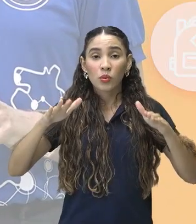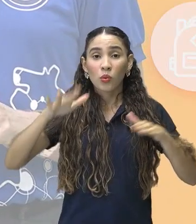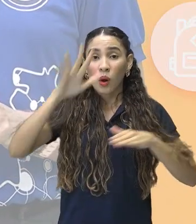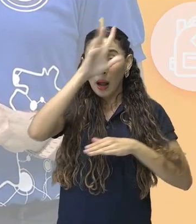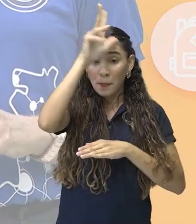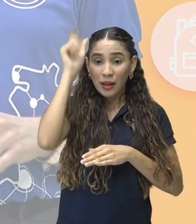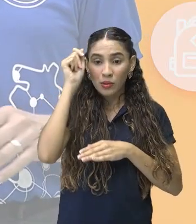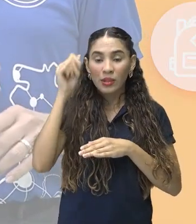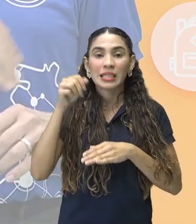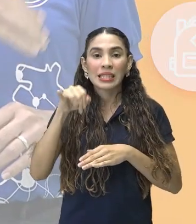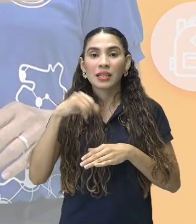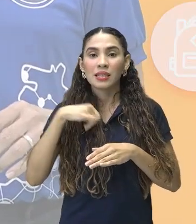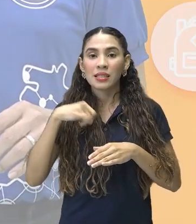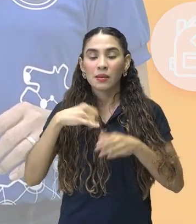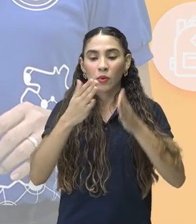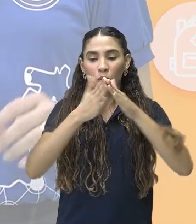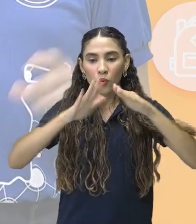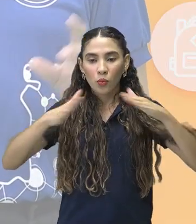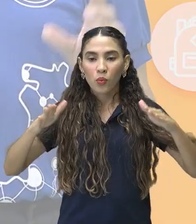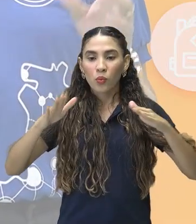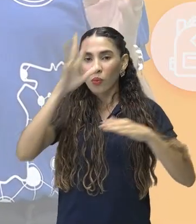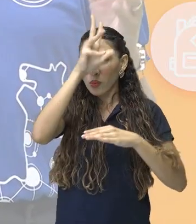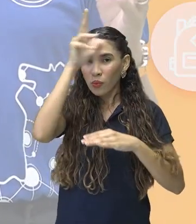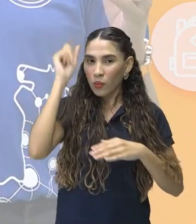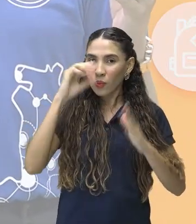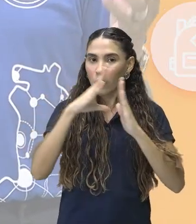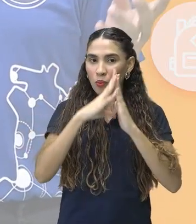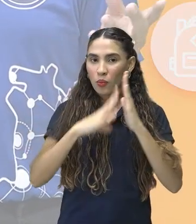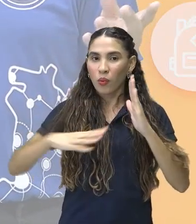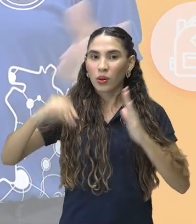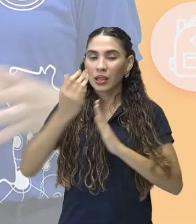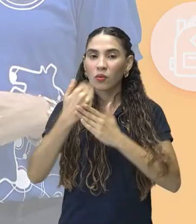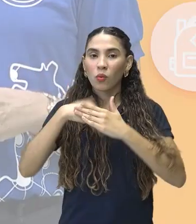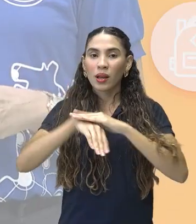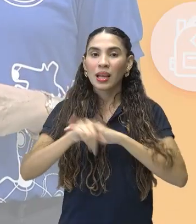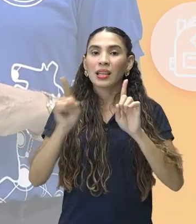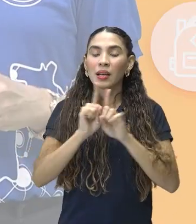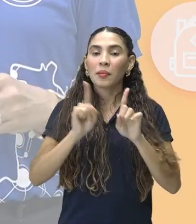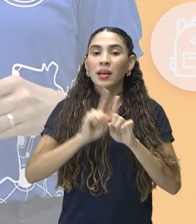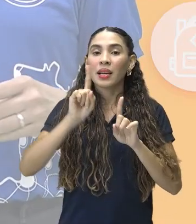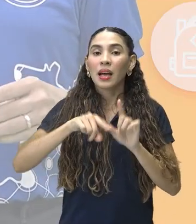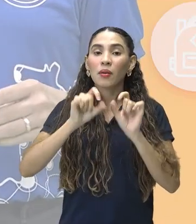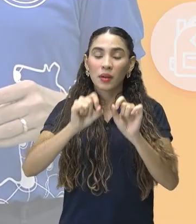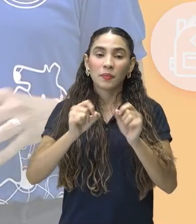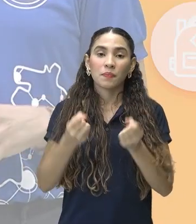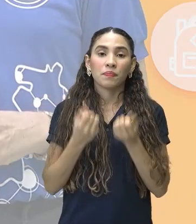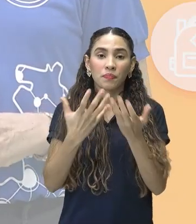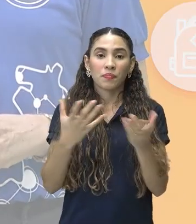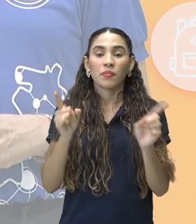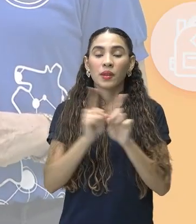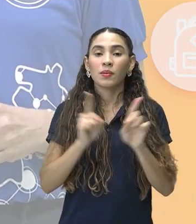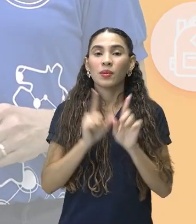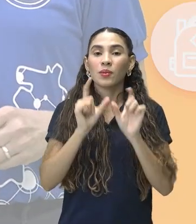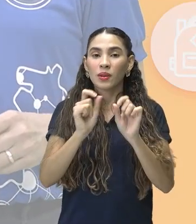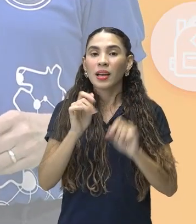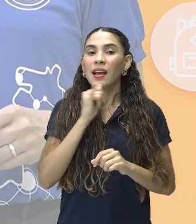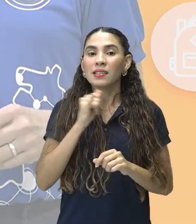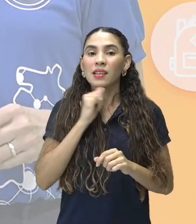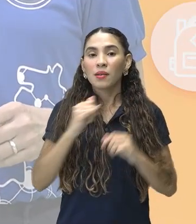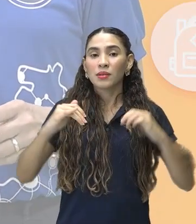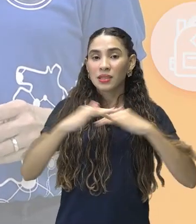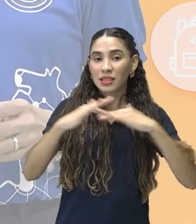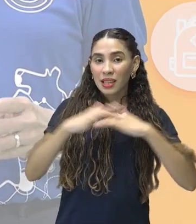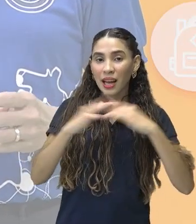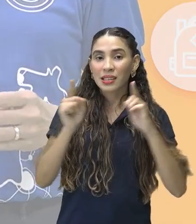rio Amazonas, né, este modelo de armazenamento se beneficiaria, no caso, essas